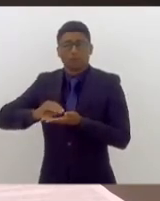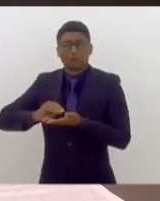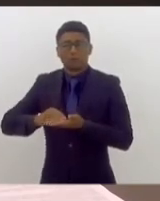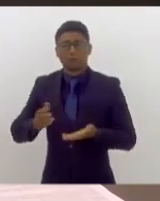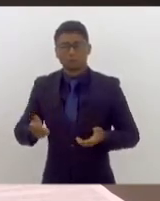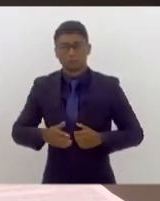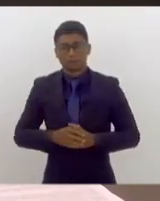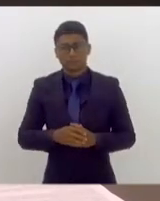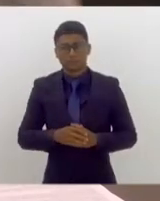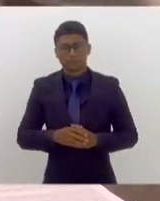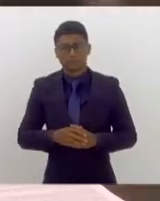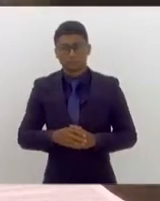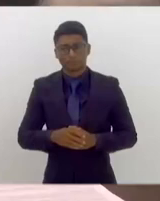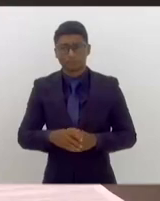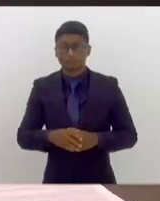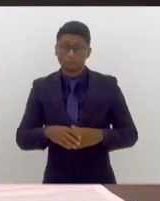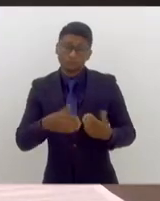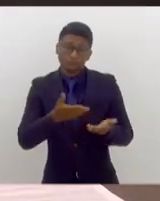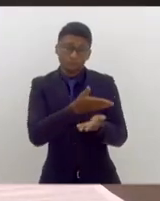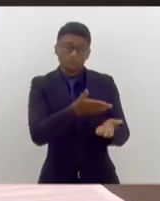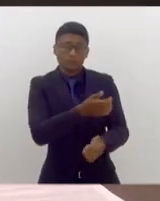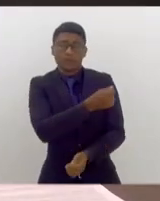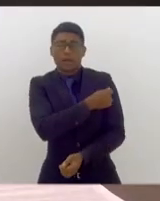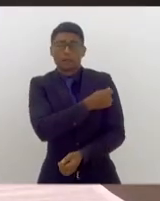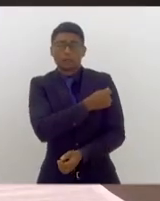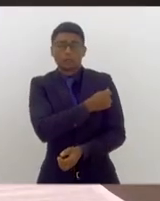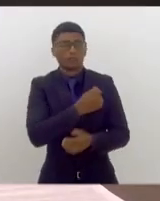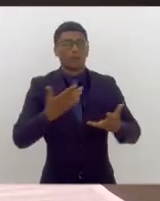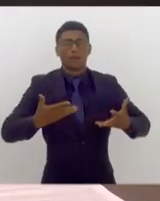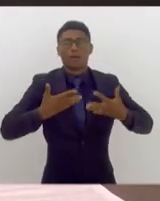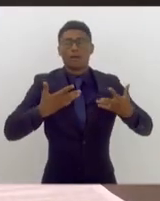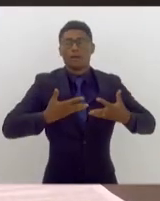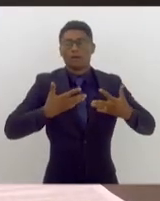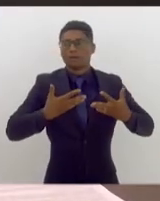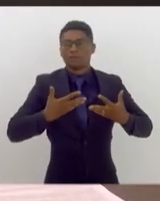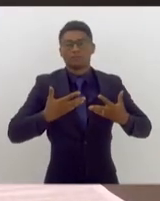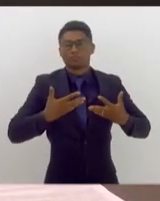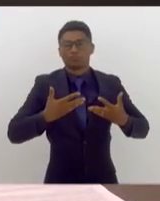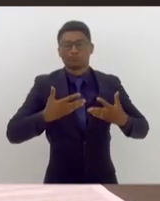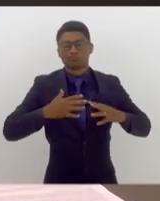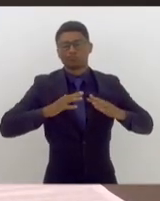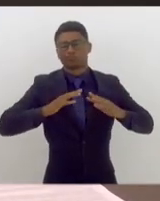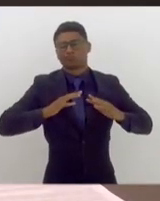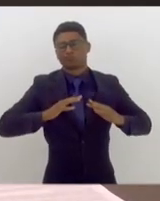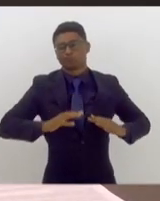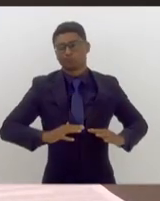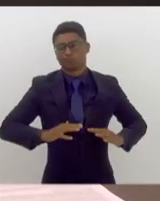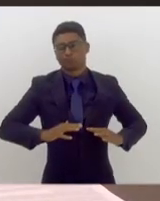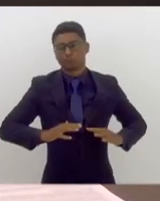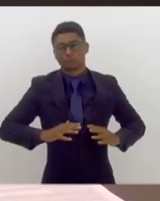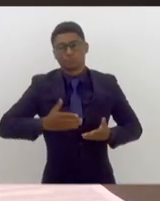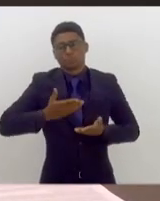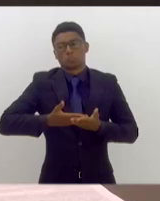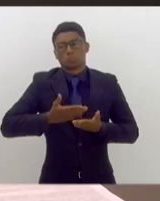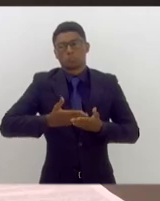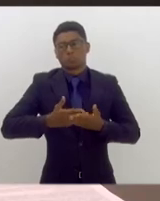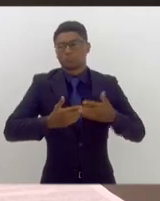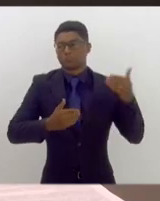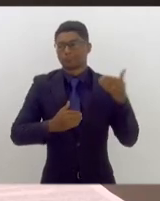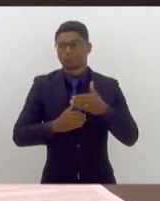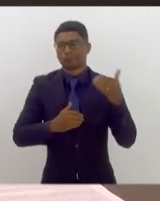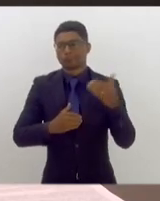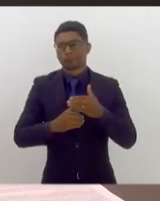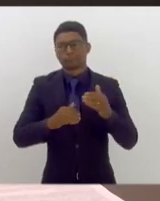completamente, aumentando a desmotivação do aluno para procurar dar sequência aos seus estudos,